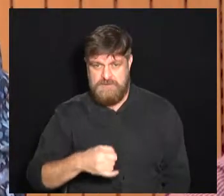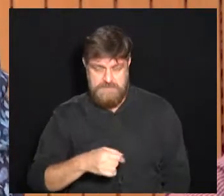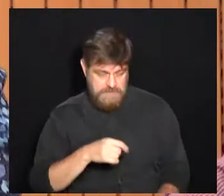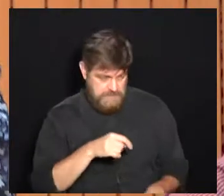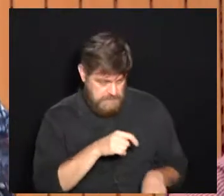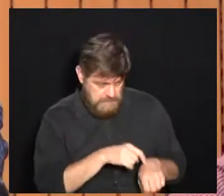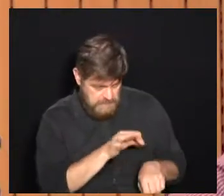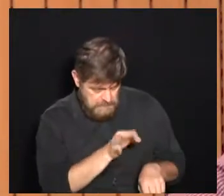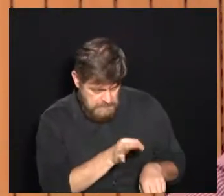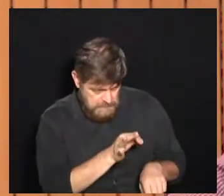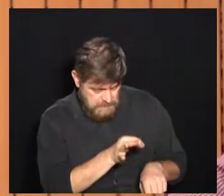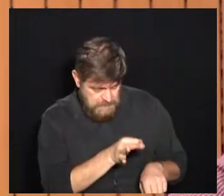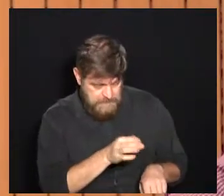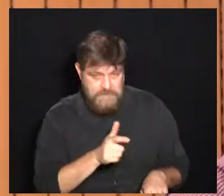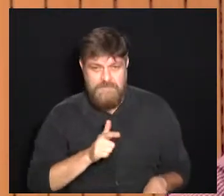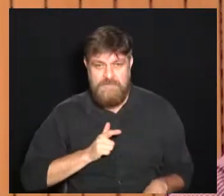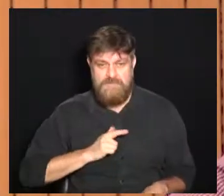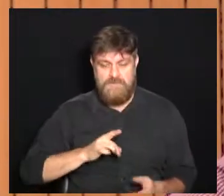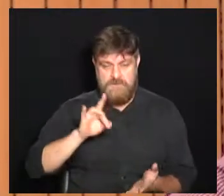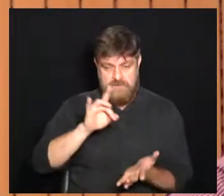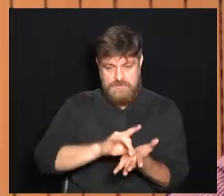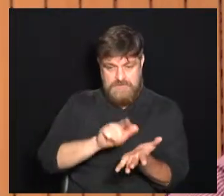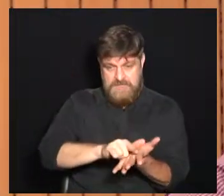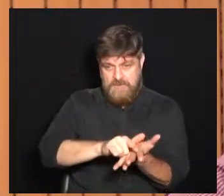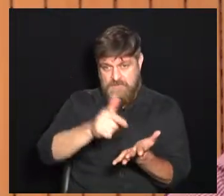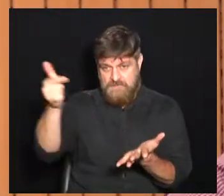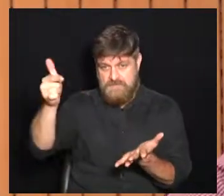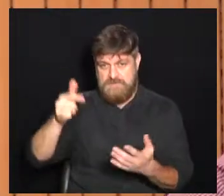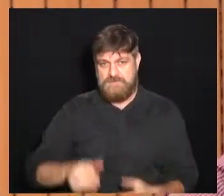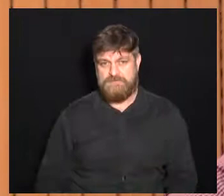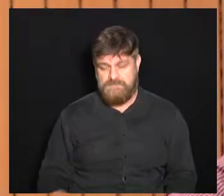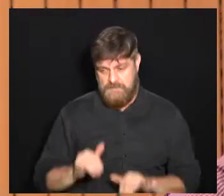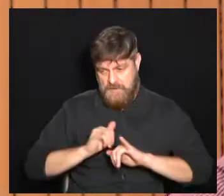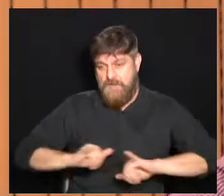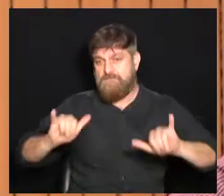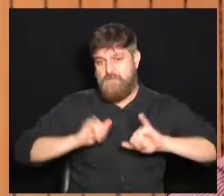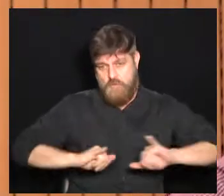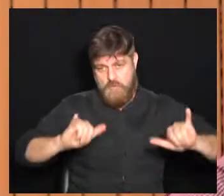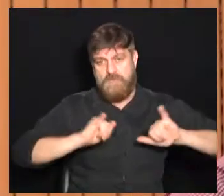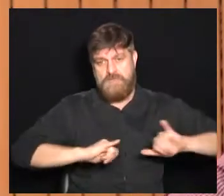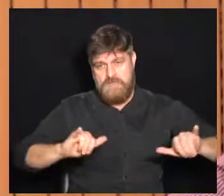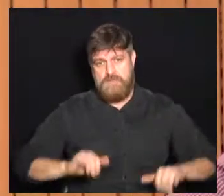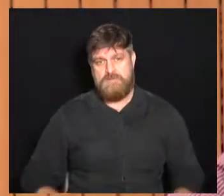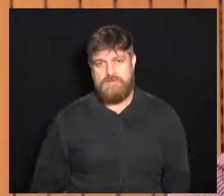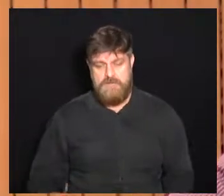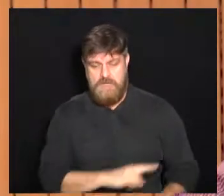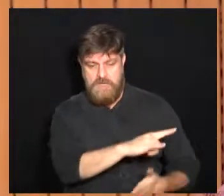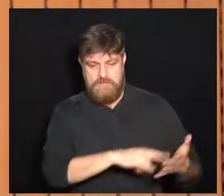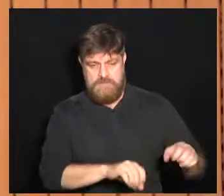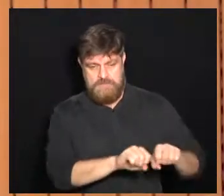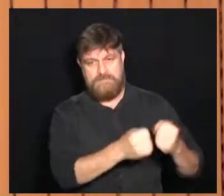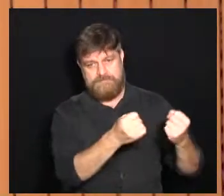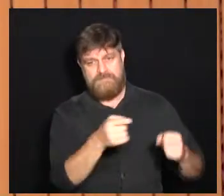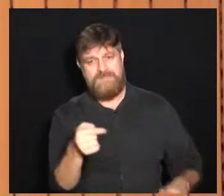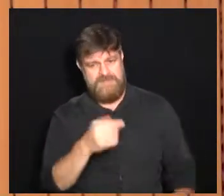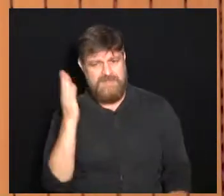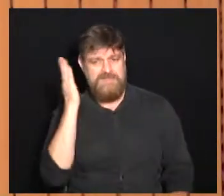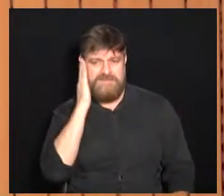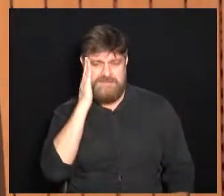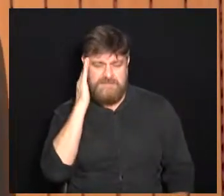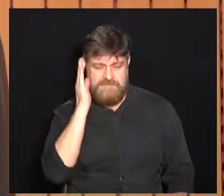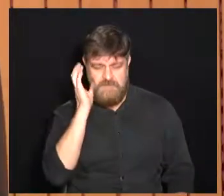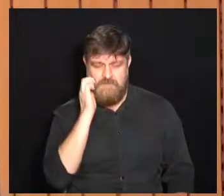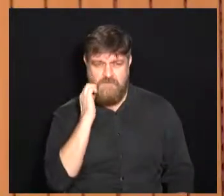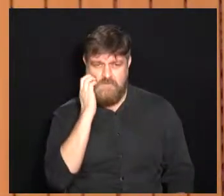3 de janeiro, saiu no Diário Oficial, eles foram comunicados. Tá? A OAS foi comunicada dia 3 de